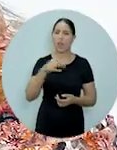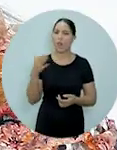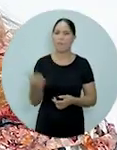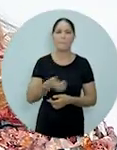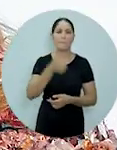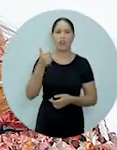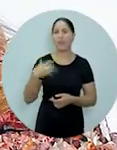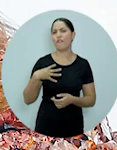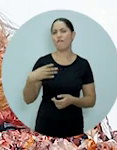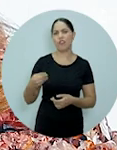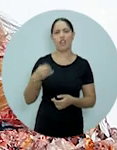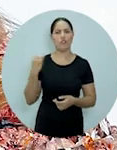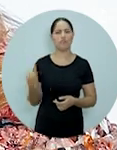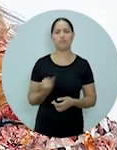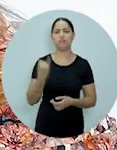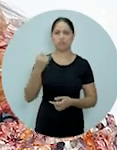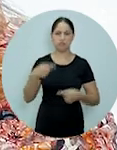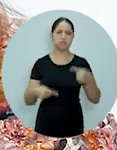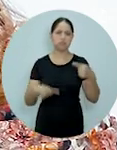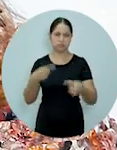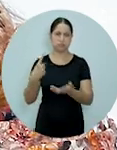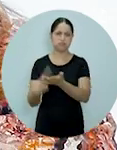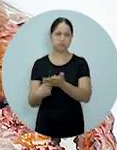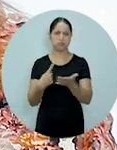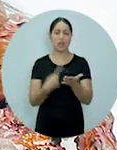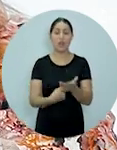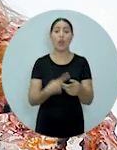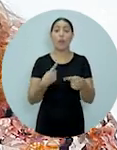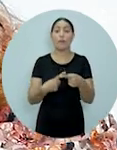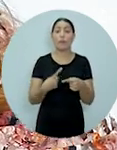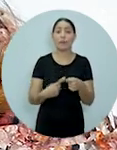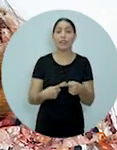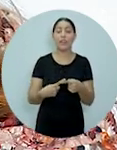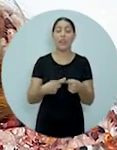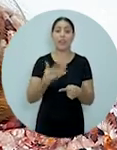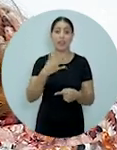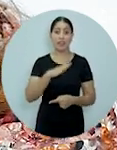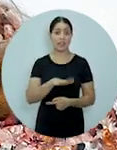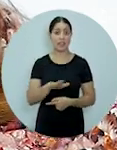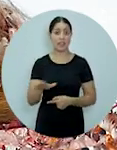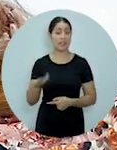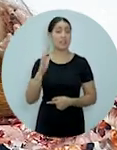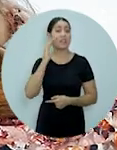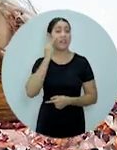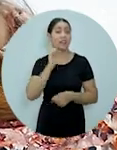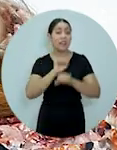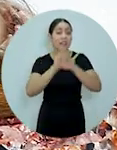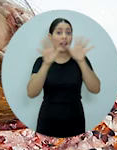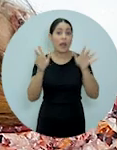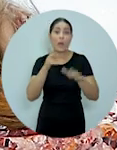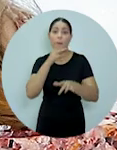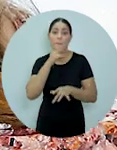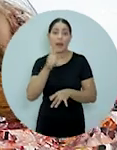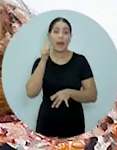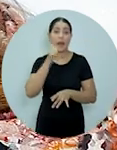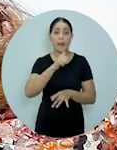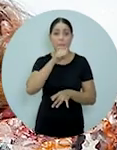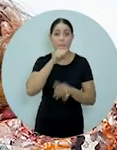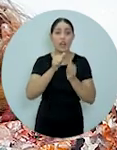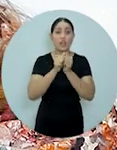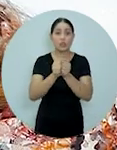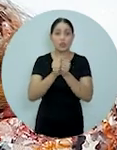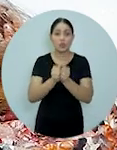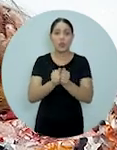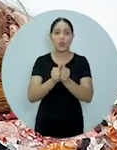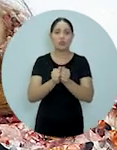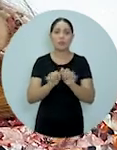a melhor coisa e é o melhor para os filhos. Porque as crianças vão entender que, apesar dos pais não estarem mais